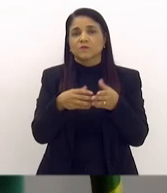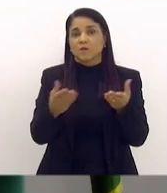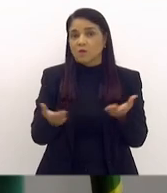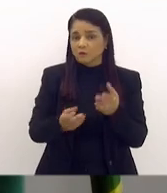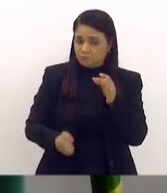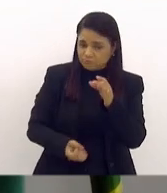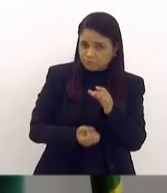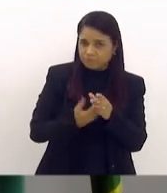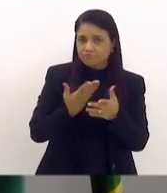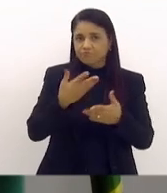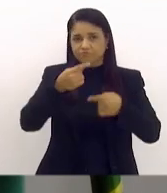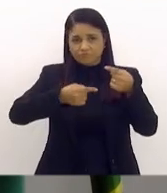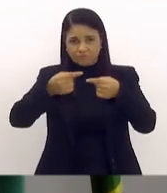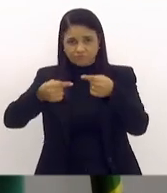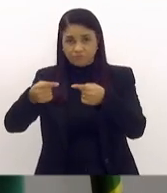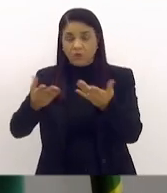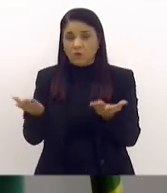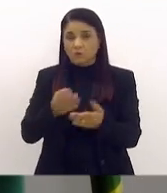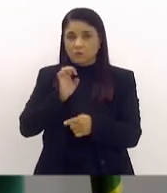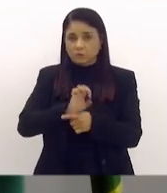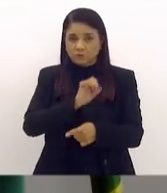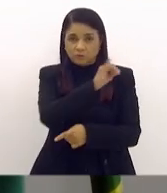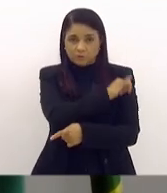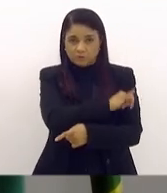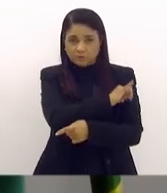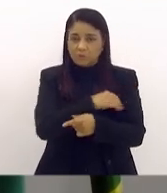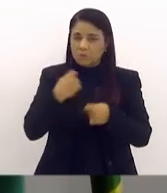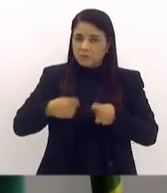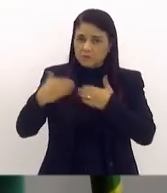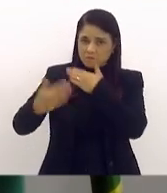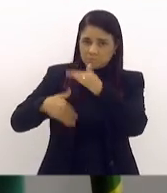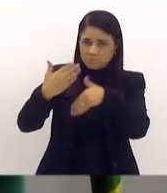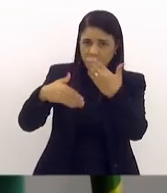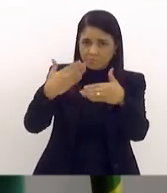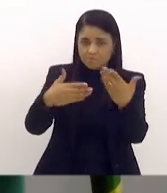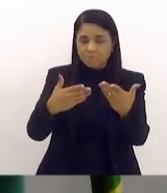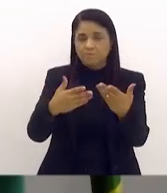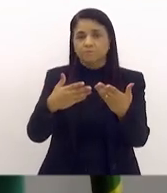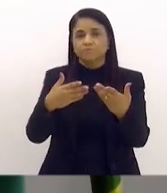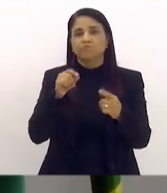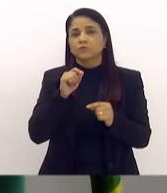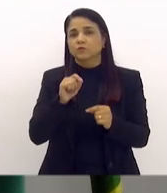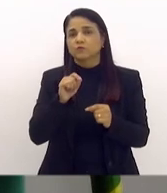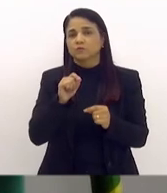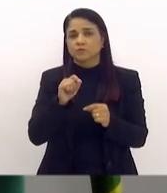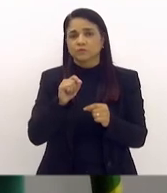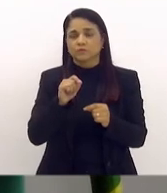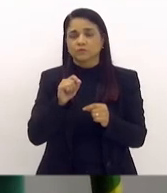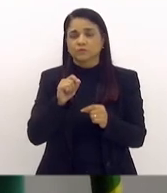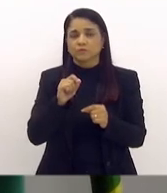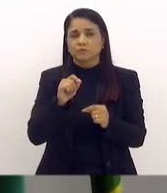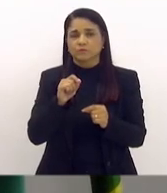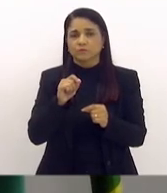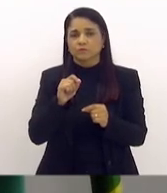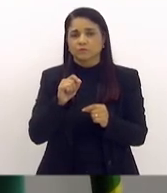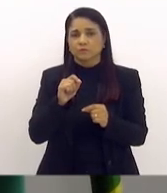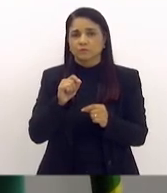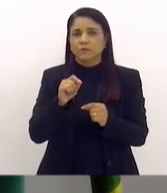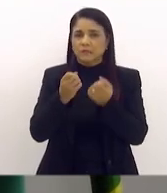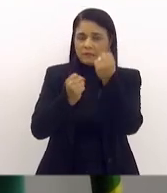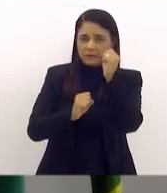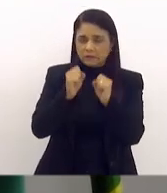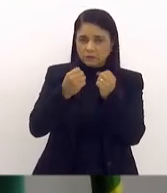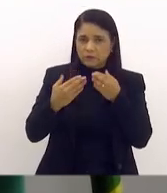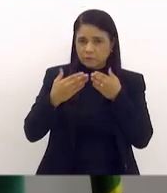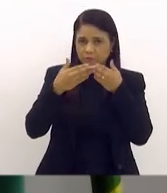hoje porque o Estado do Rio de Janeiro tem que avançar muito na na no quesito dessa questão da indústria